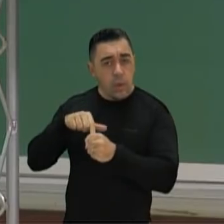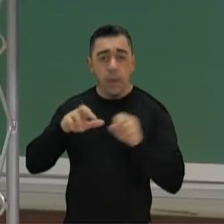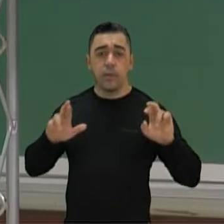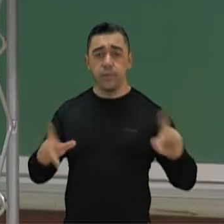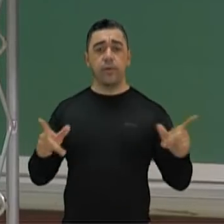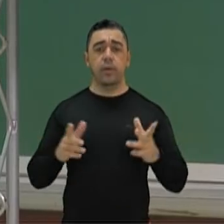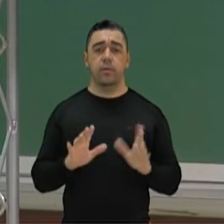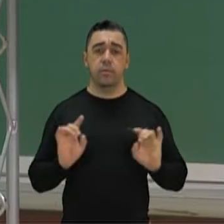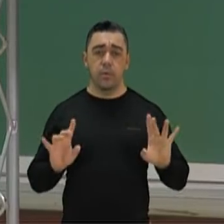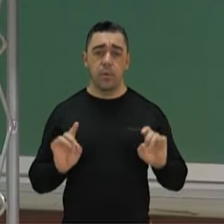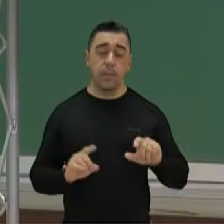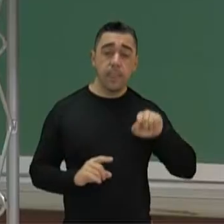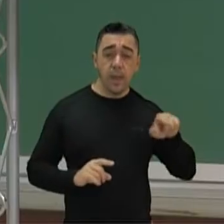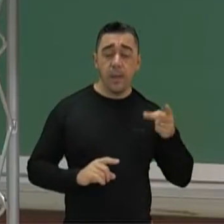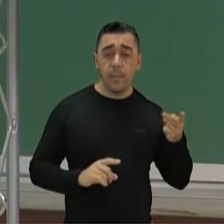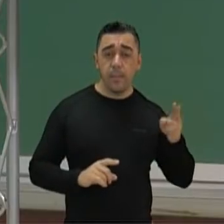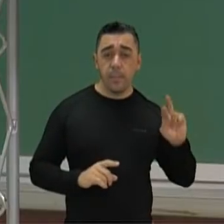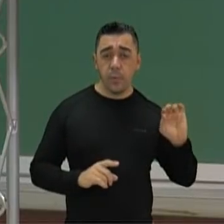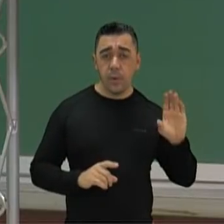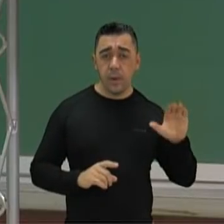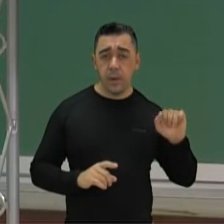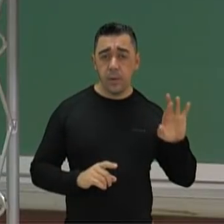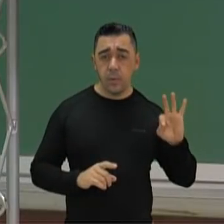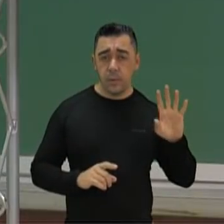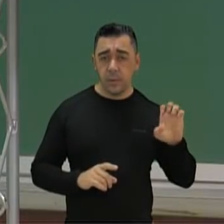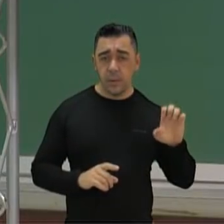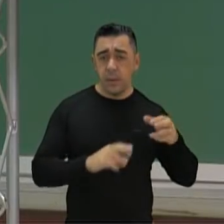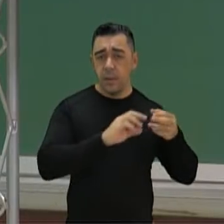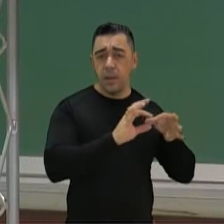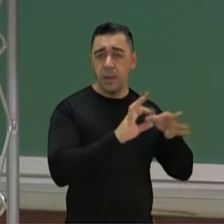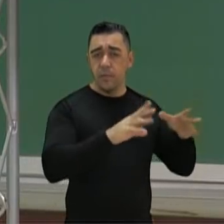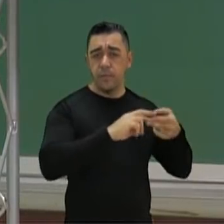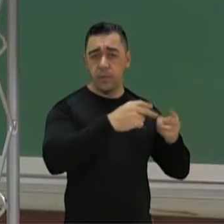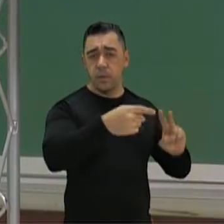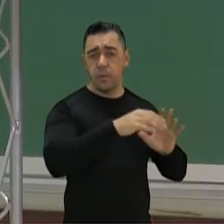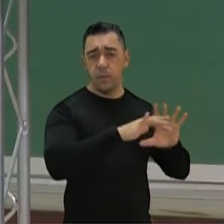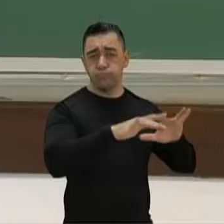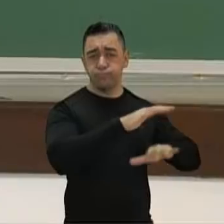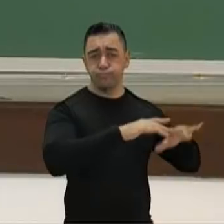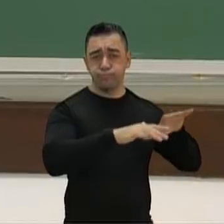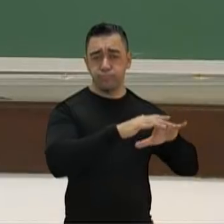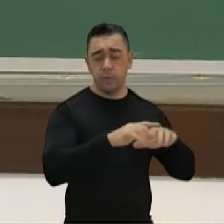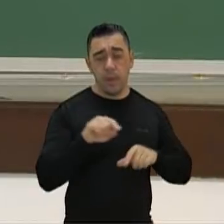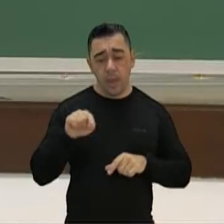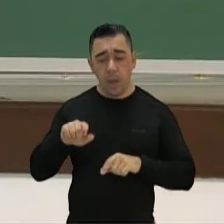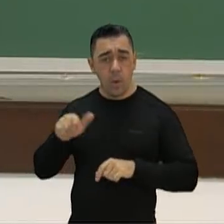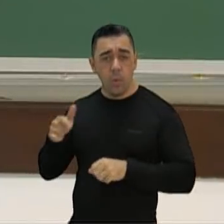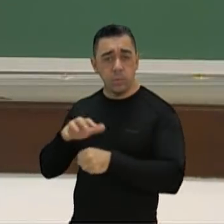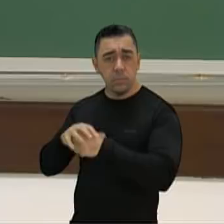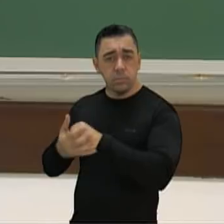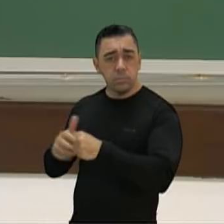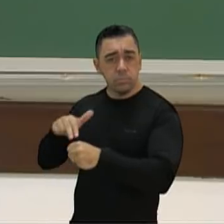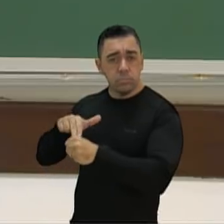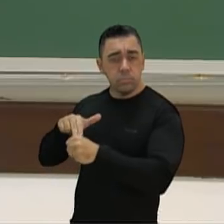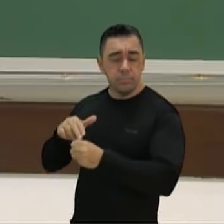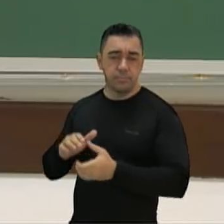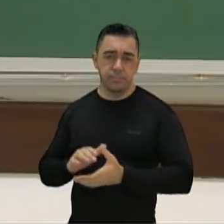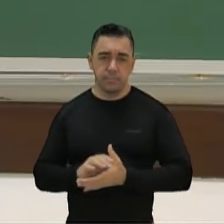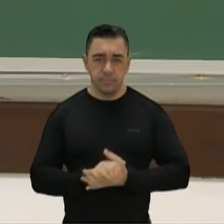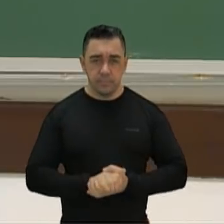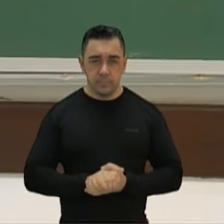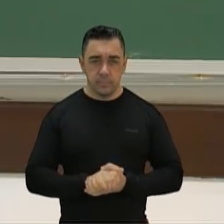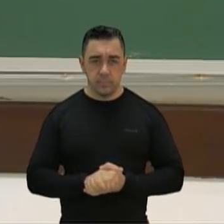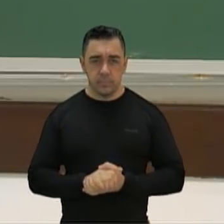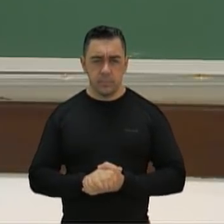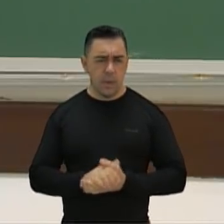possuem material genético no núcleo. Muito bem. Pessoal, vamos a mais uma questão.